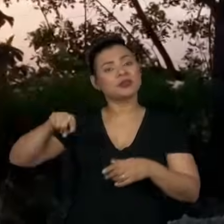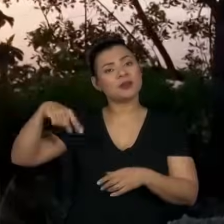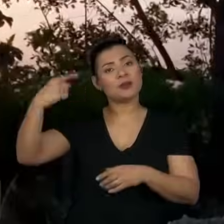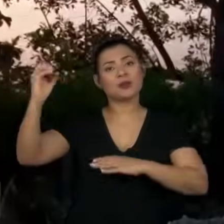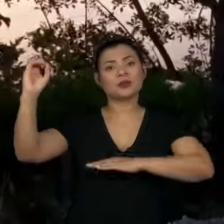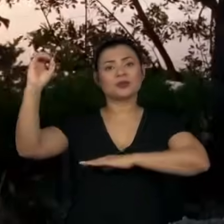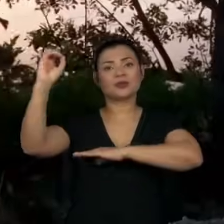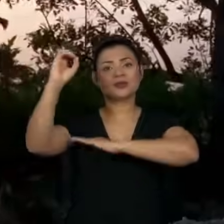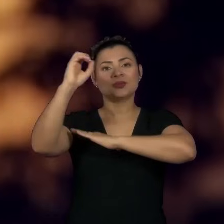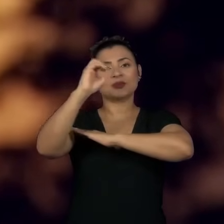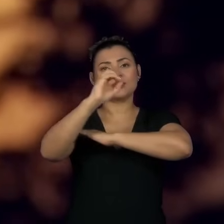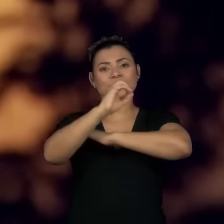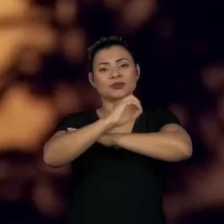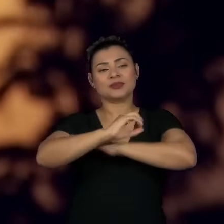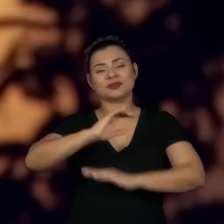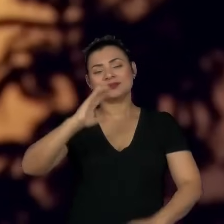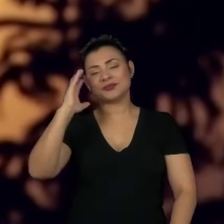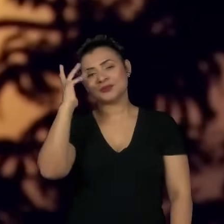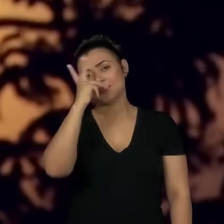bonito que daqui a pouco vocês vão ver.